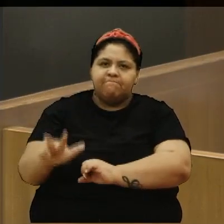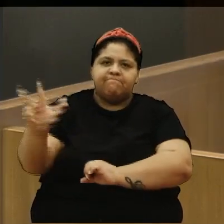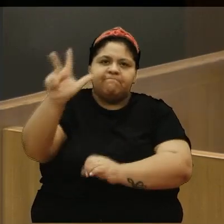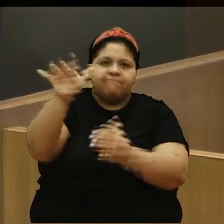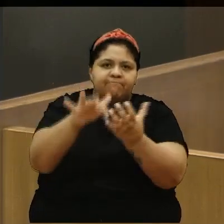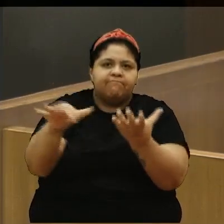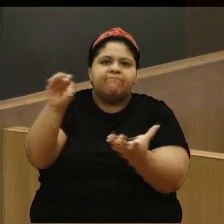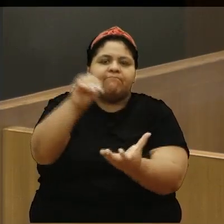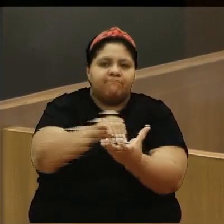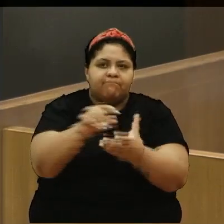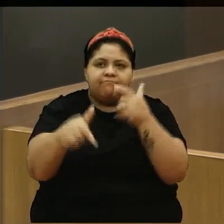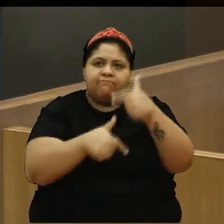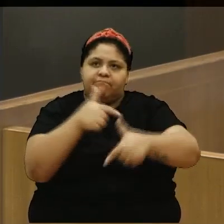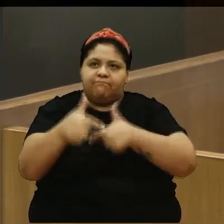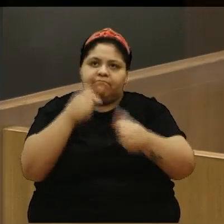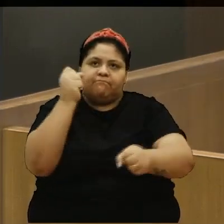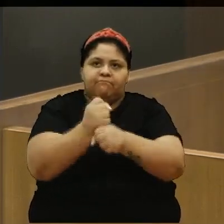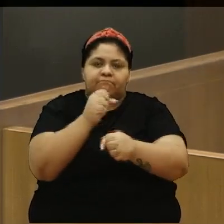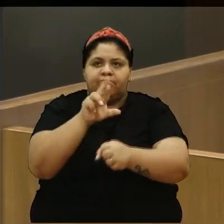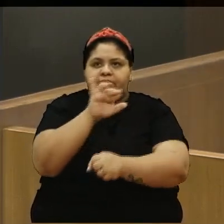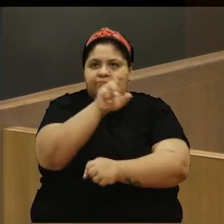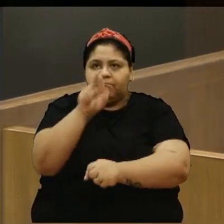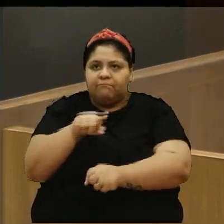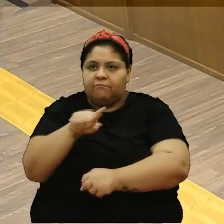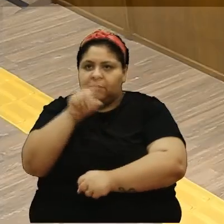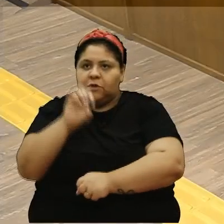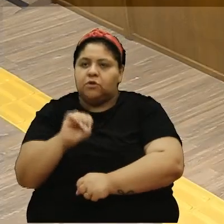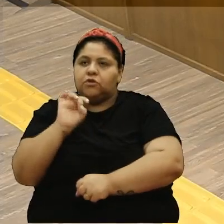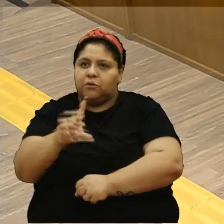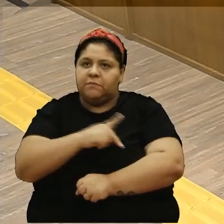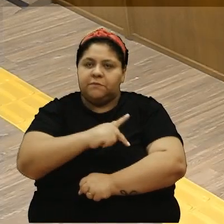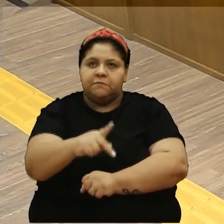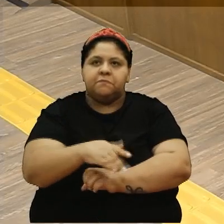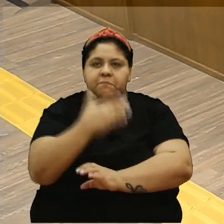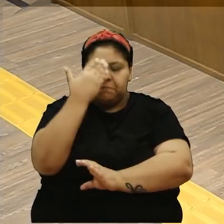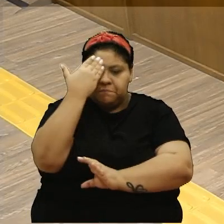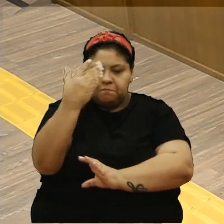Codeca, que vem trabalhando nessa obra do desvio Risso. Era isso, presidente. Obrigado, vereador Pereira.